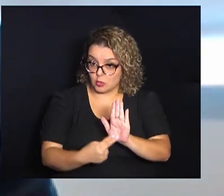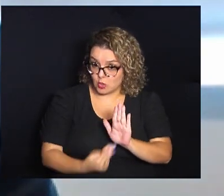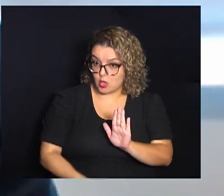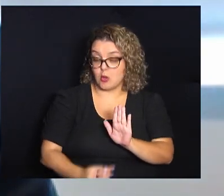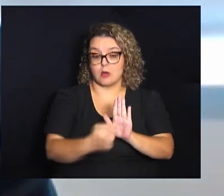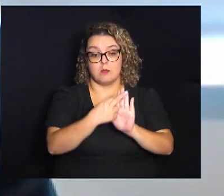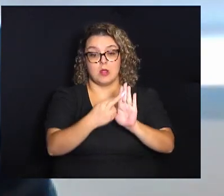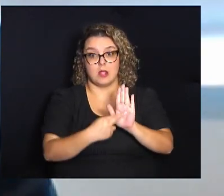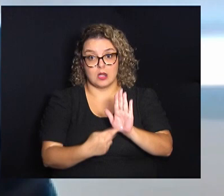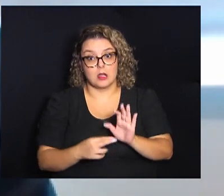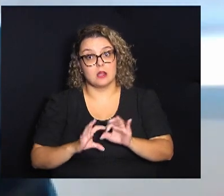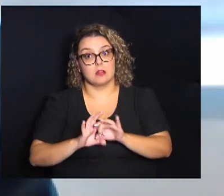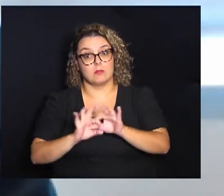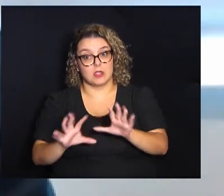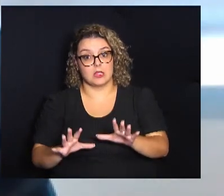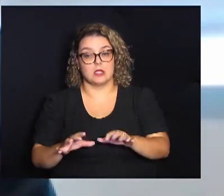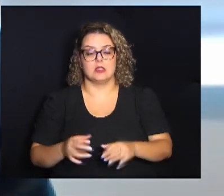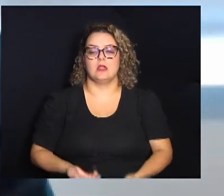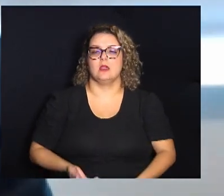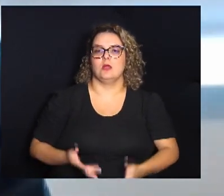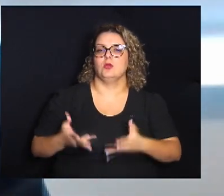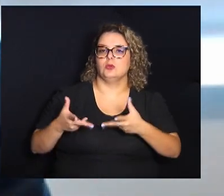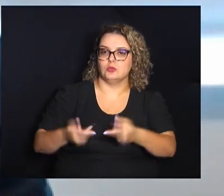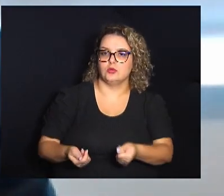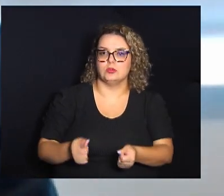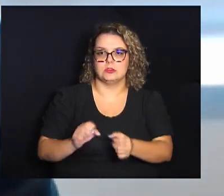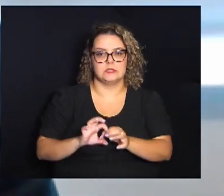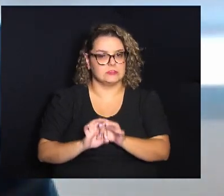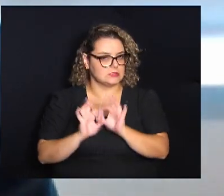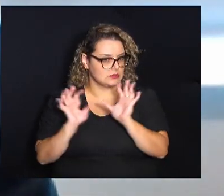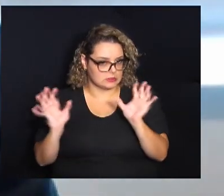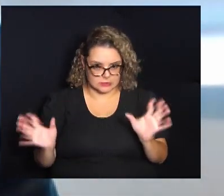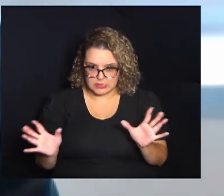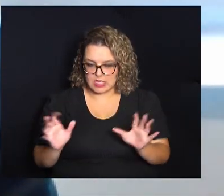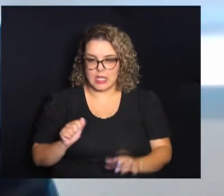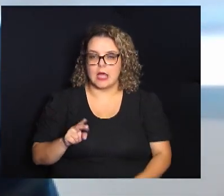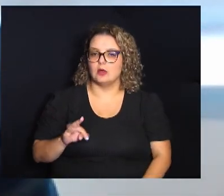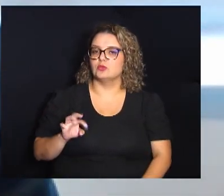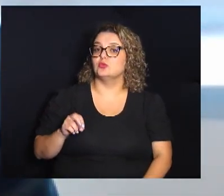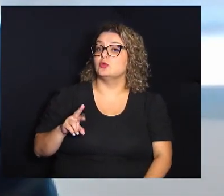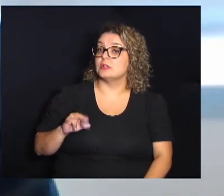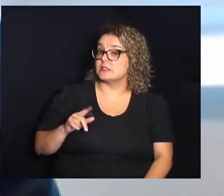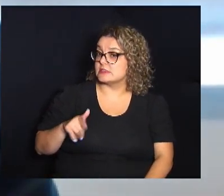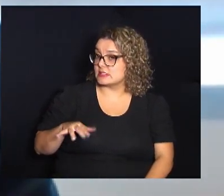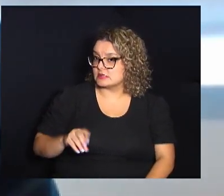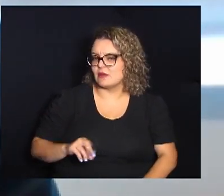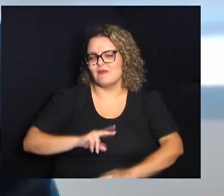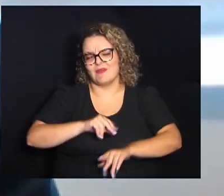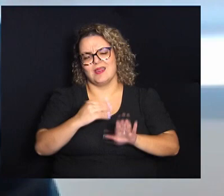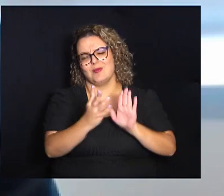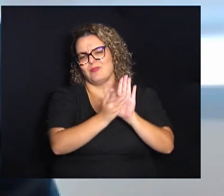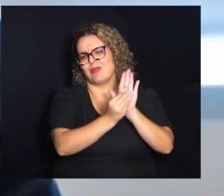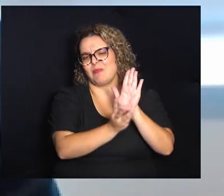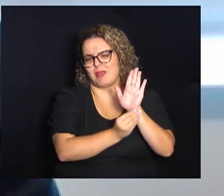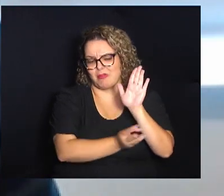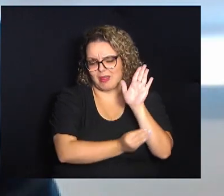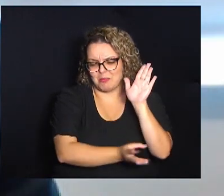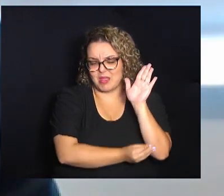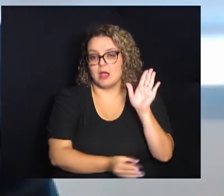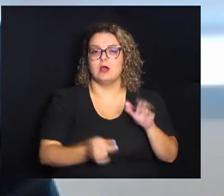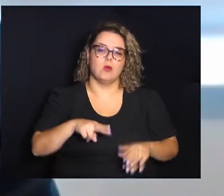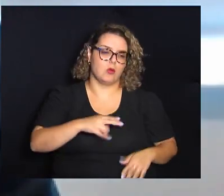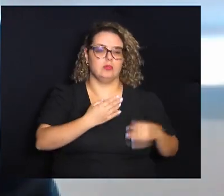autorizações, enfim, havia uma série de burocracias que precisam ser resolvidas nesse período, Finalmente, no ano passado, o governo